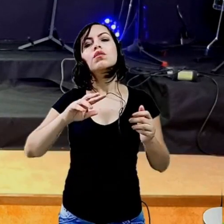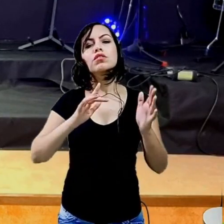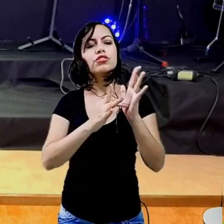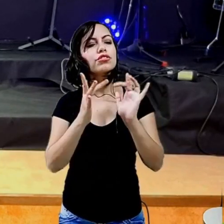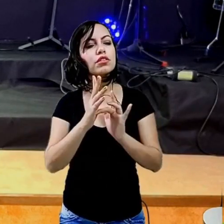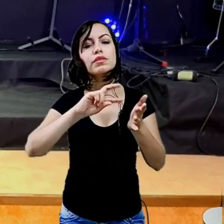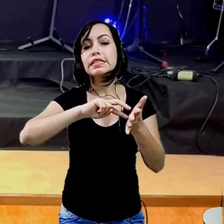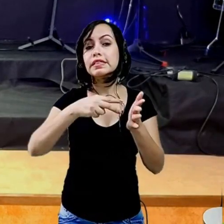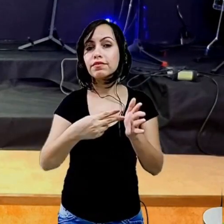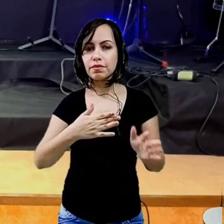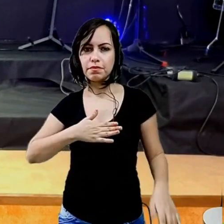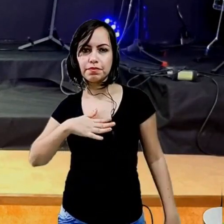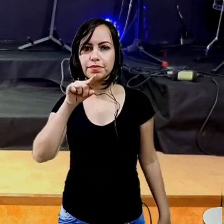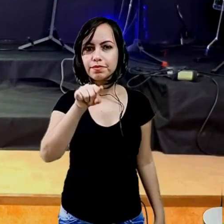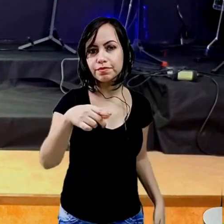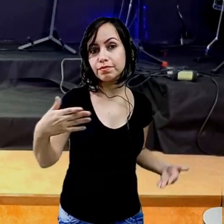você nos dias de hoje.